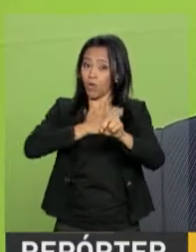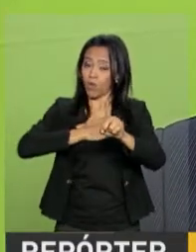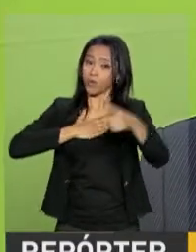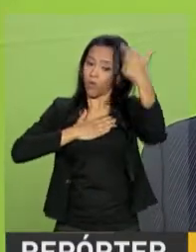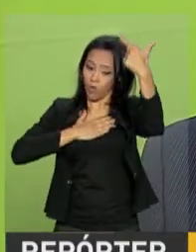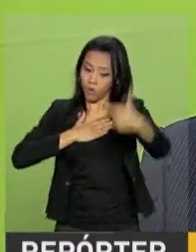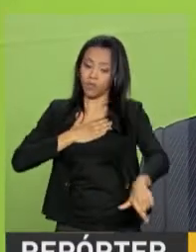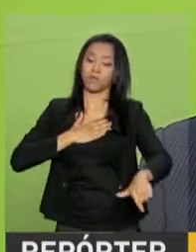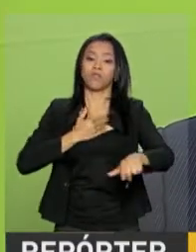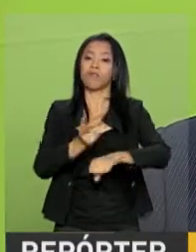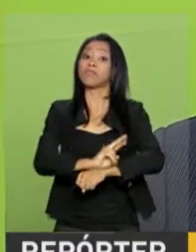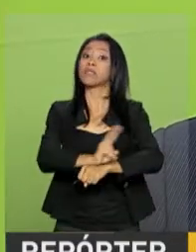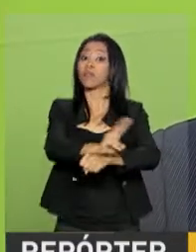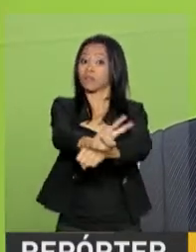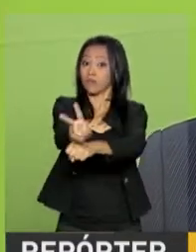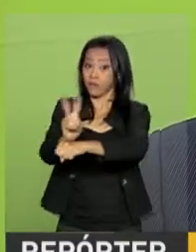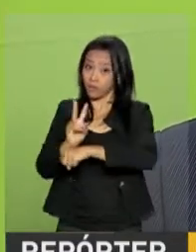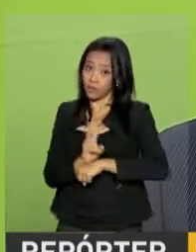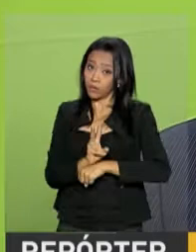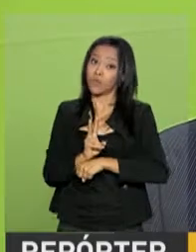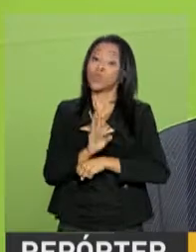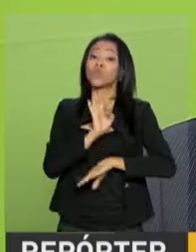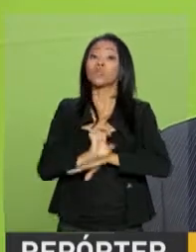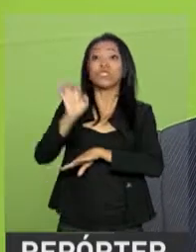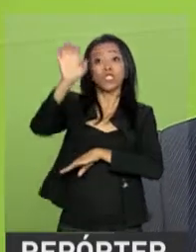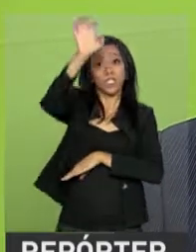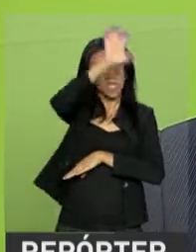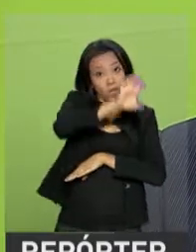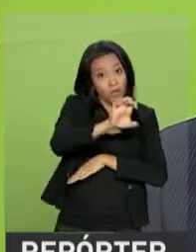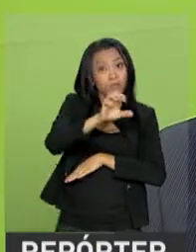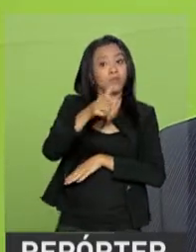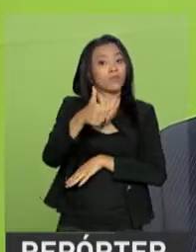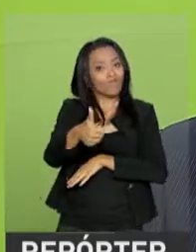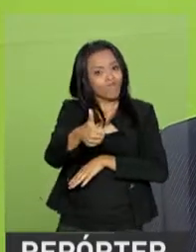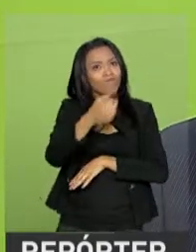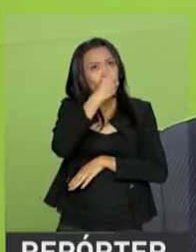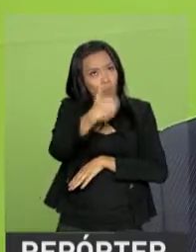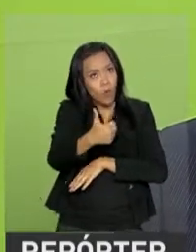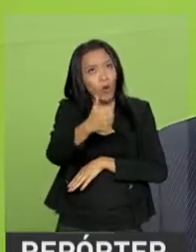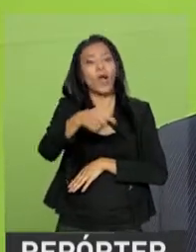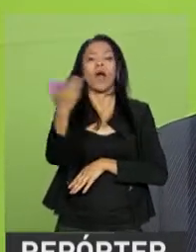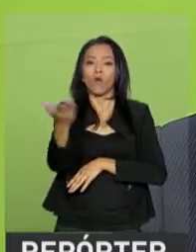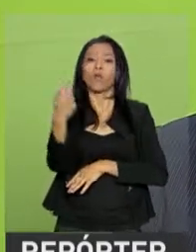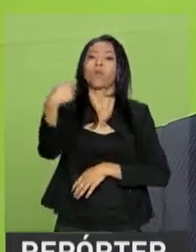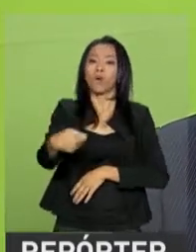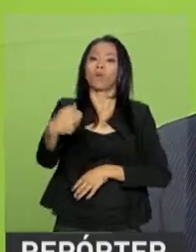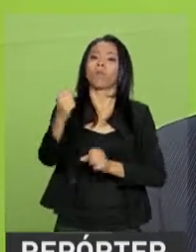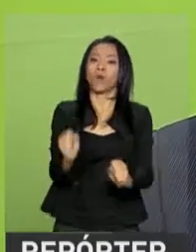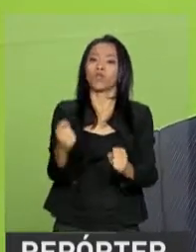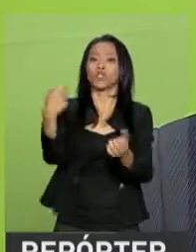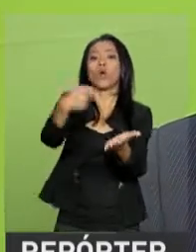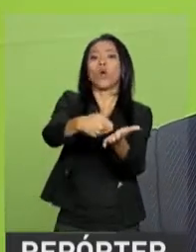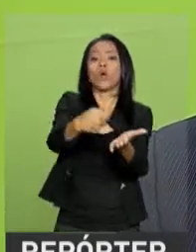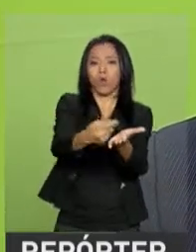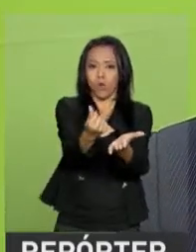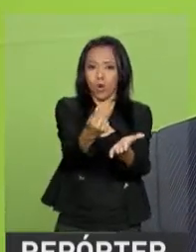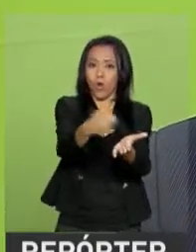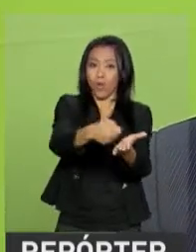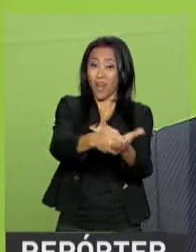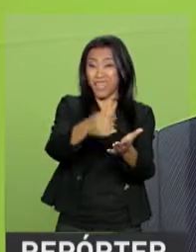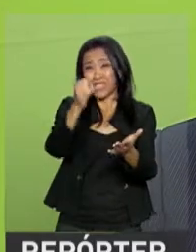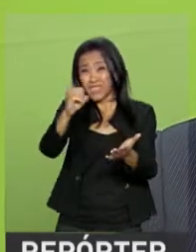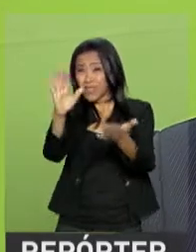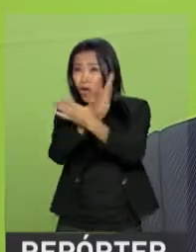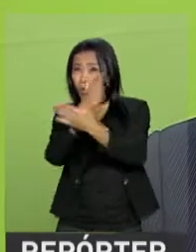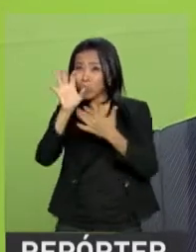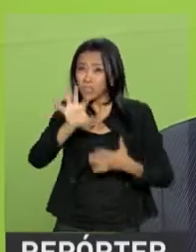essa vezes a verificação os estados que tiverem melhorado vão sair da gravidade caso algum estado piore que hoje